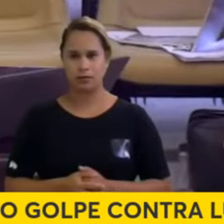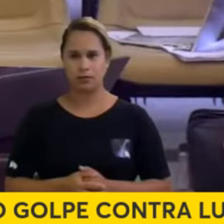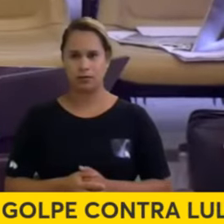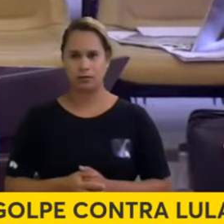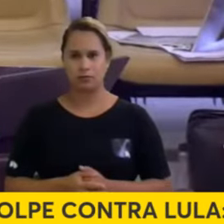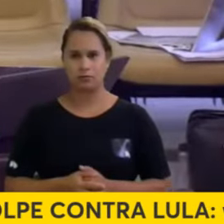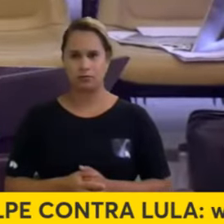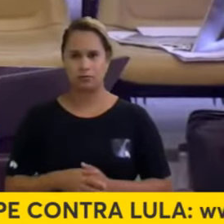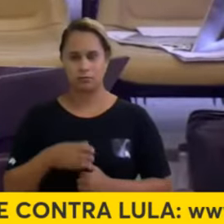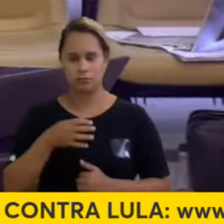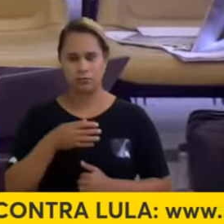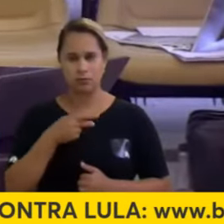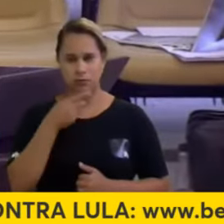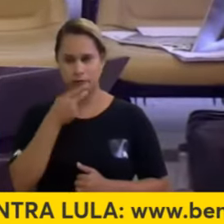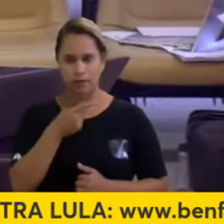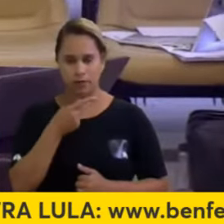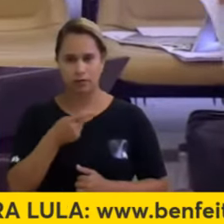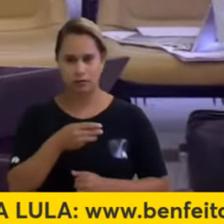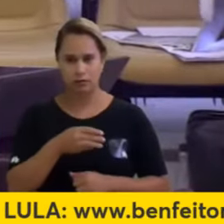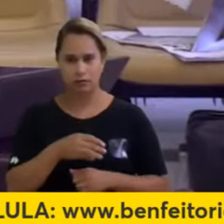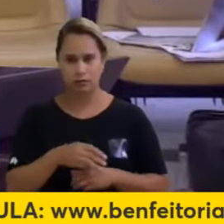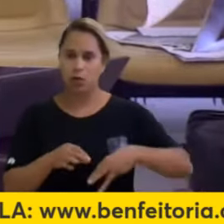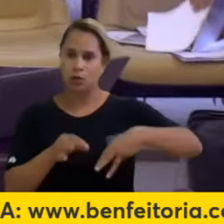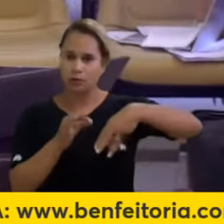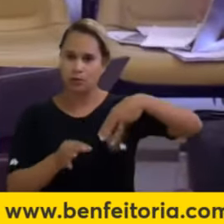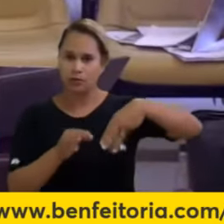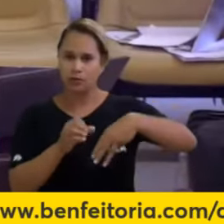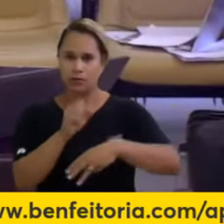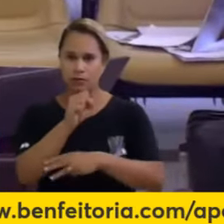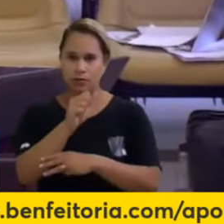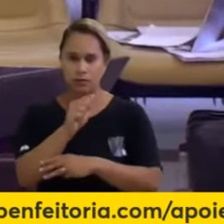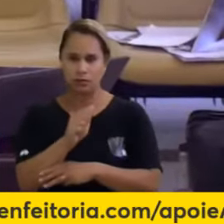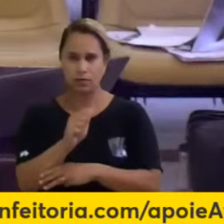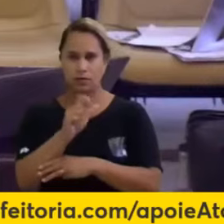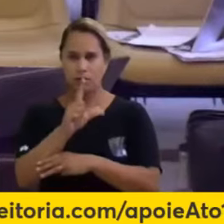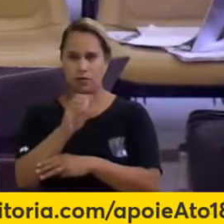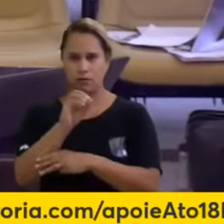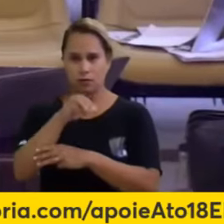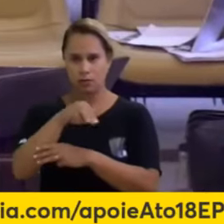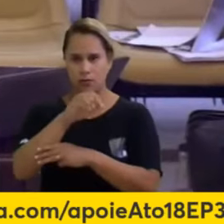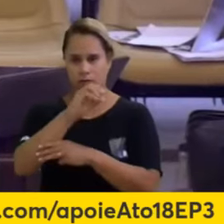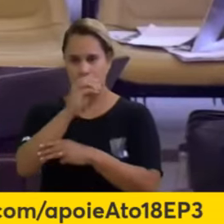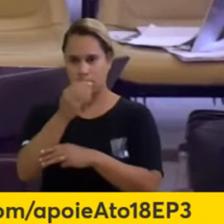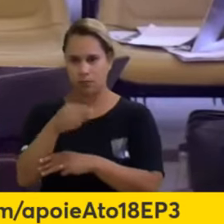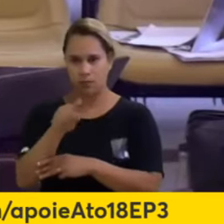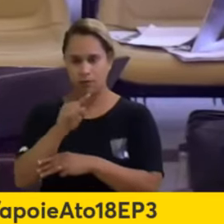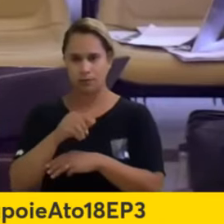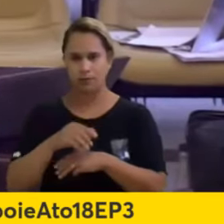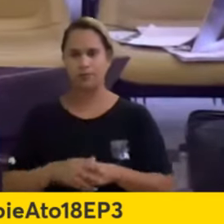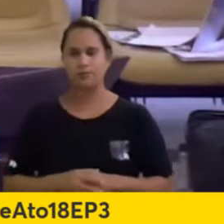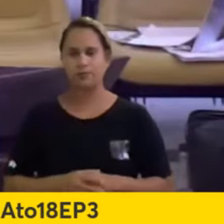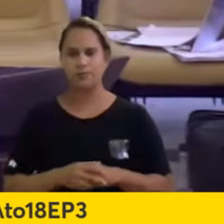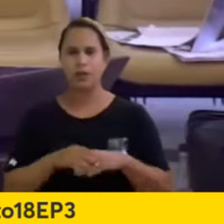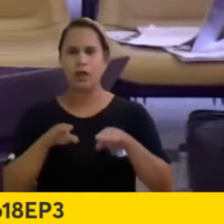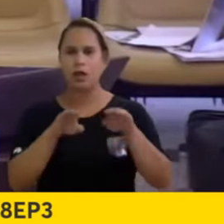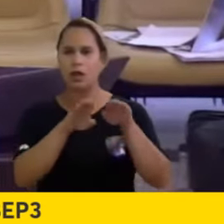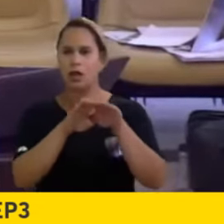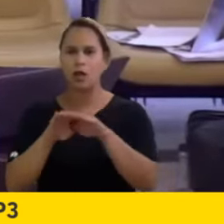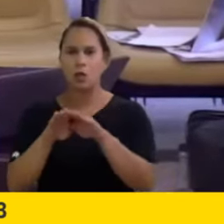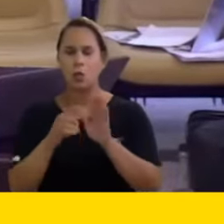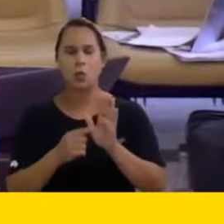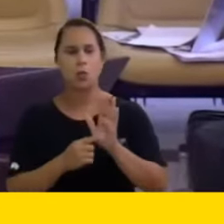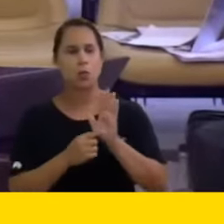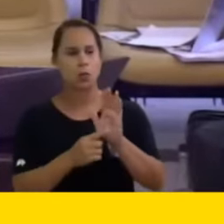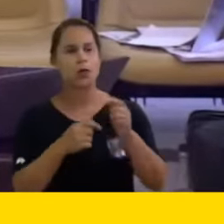diz aqui Ministro Salomão 2020 é inviável reconhecimento de uma afetação do bem jurídico no caso a igualdade sem demonstração empírica